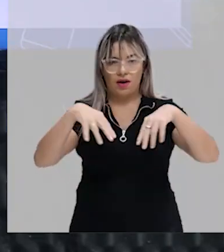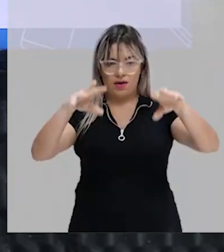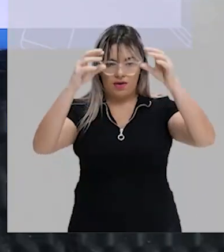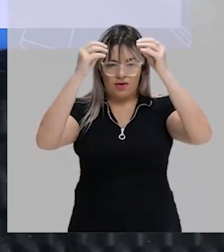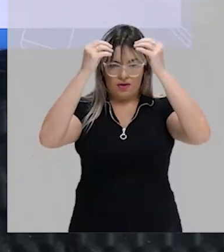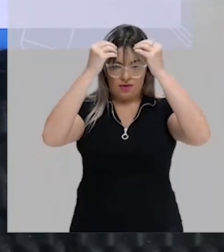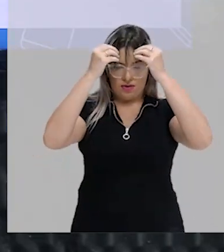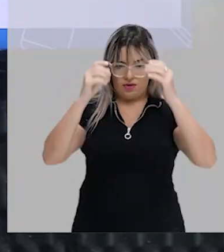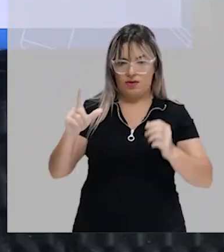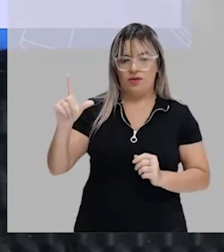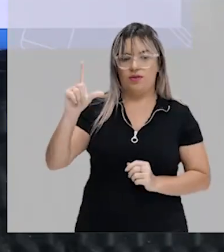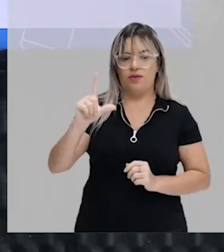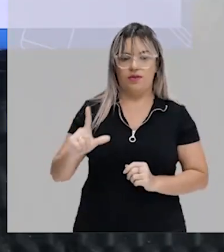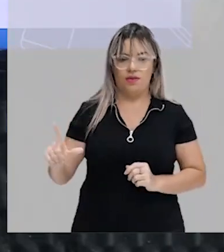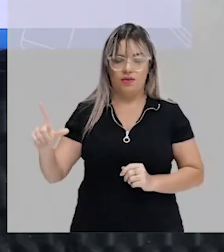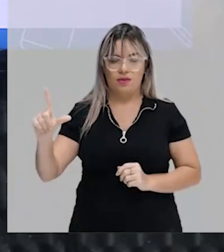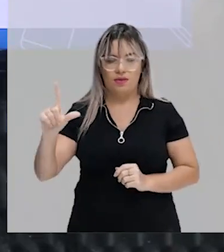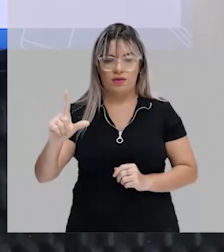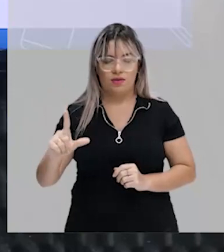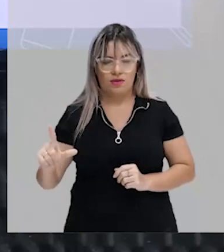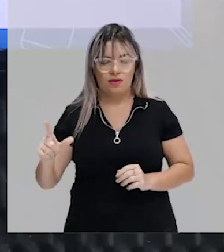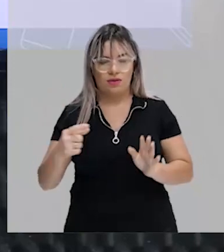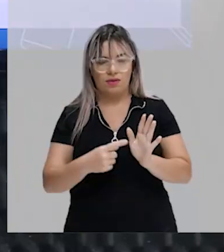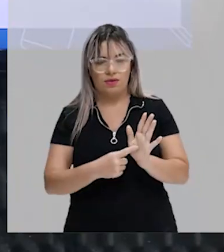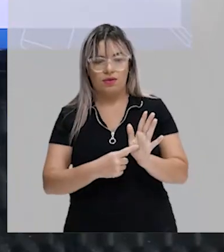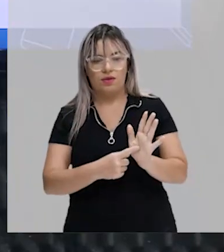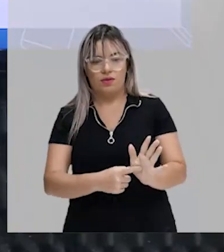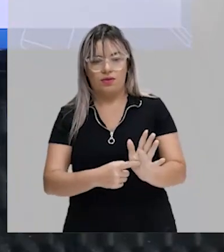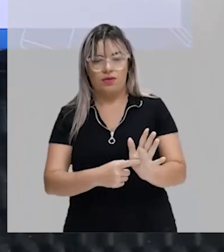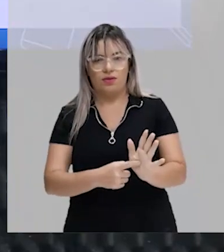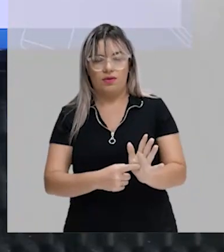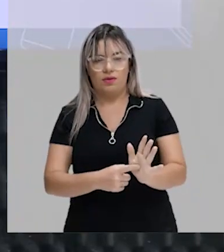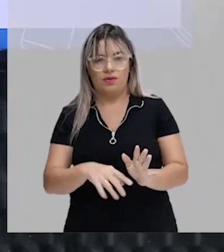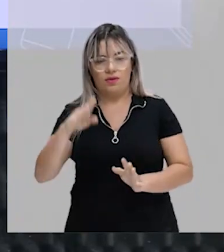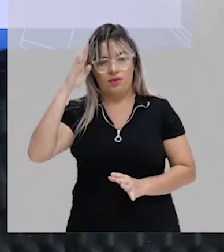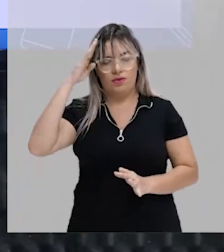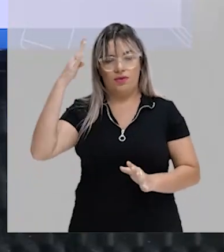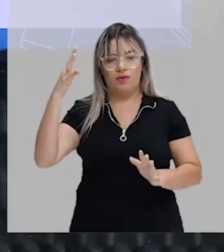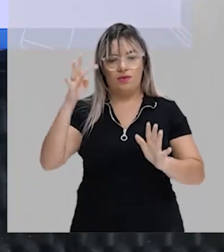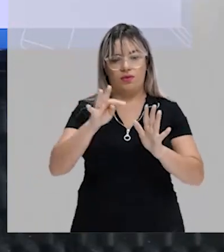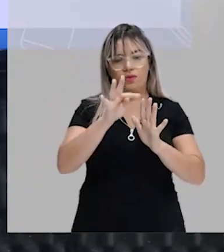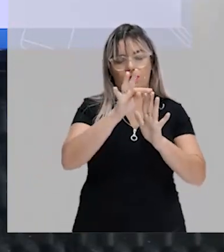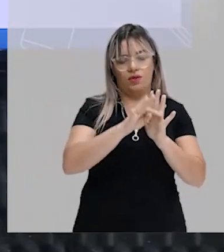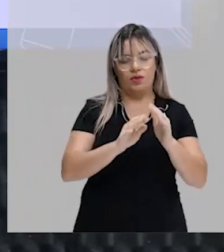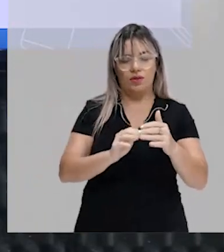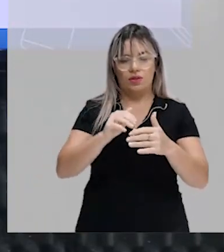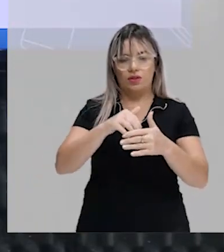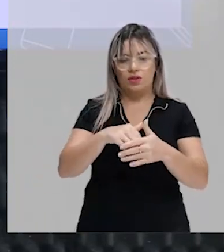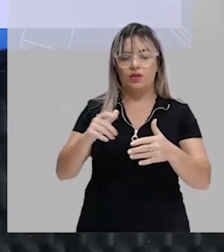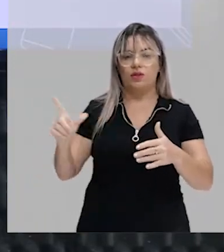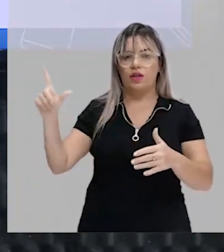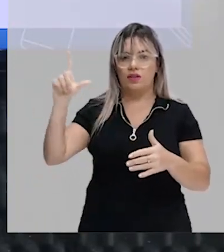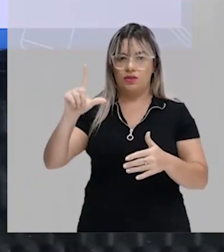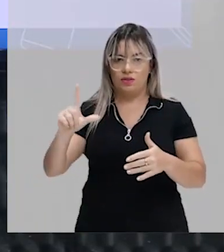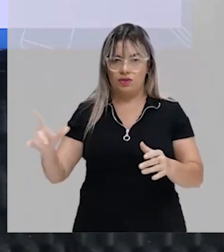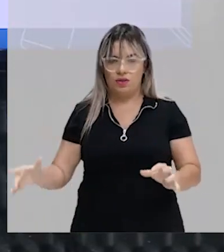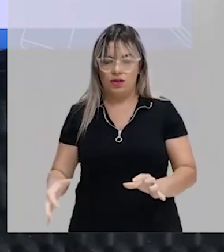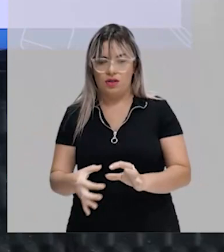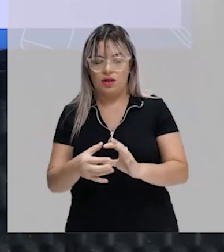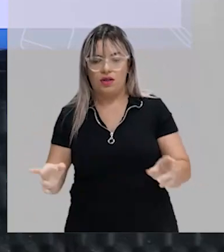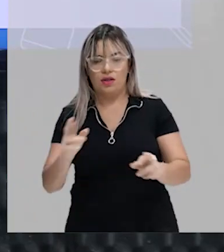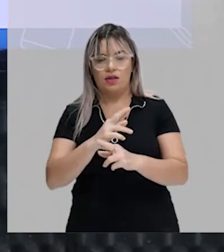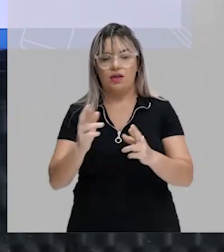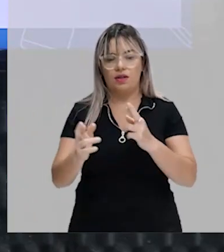Literária é aquela linguagem que é apresentado principalmente em textos dentro da literatura. Elas